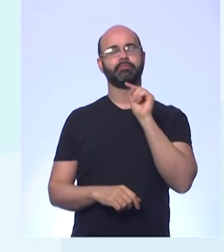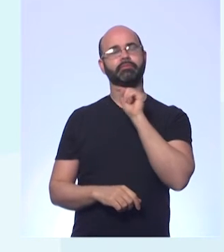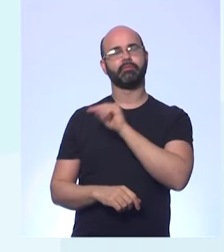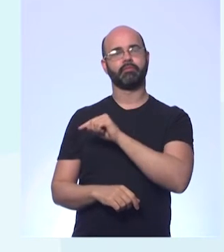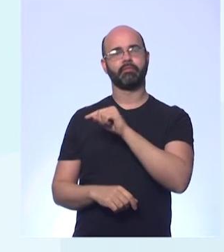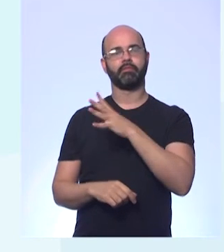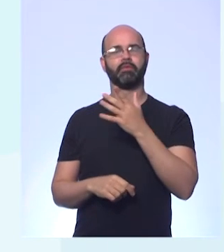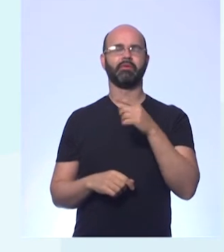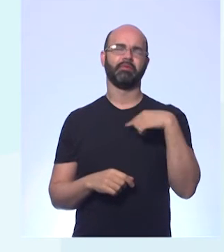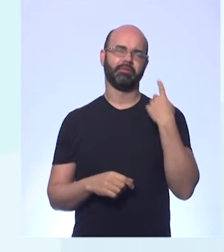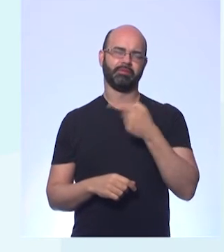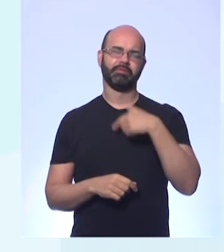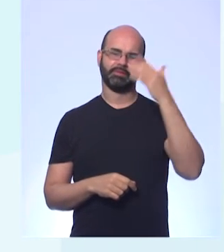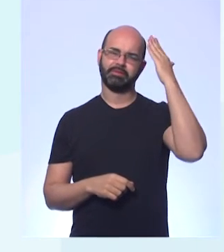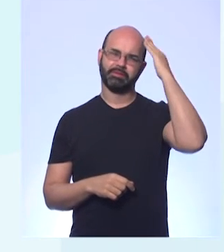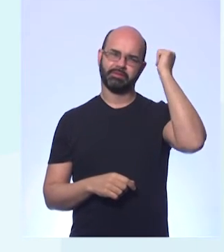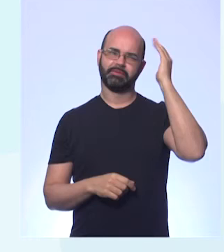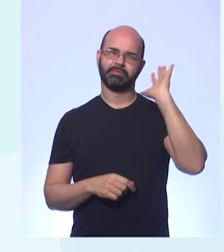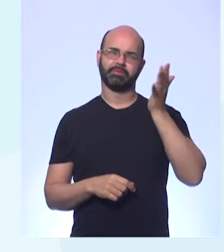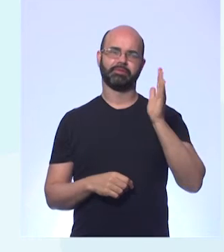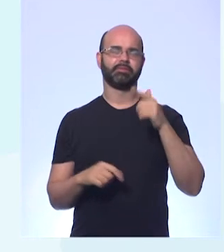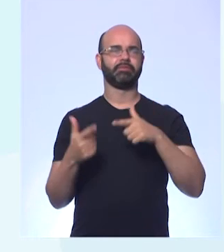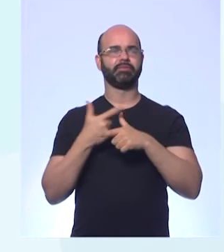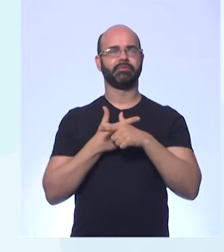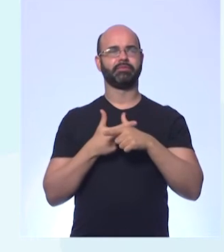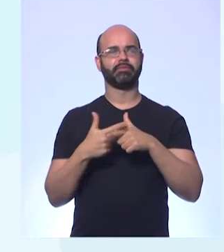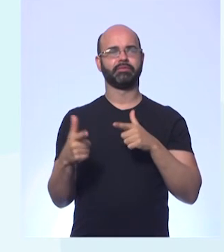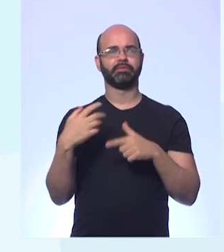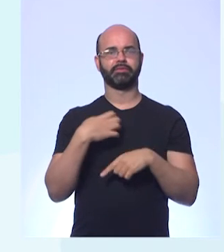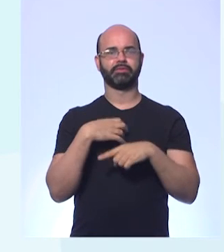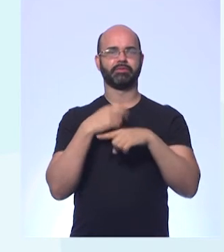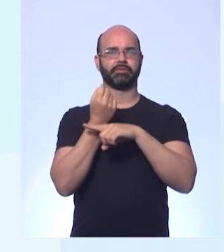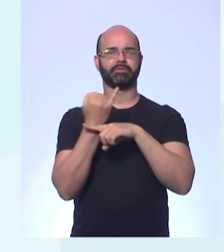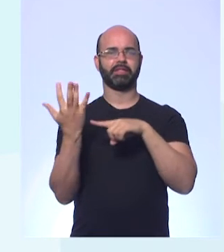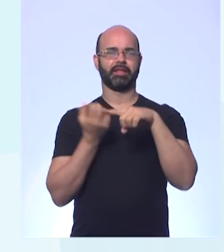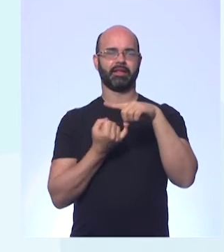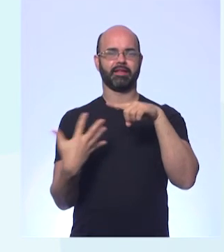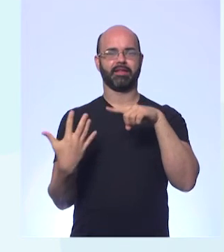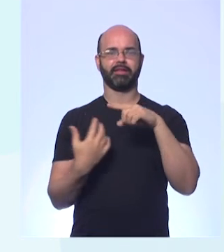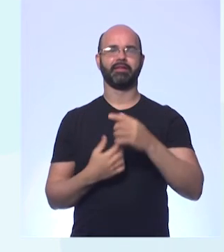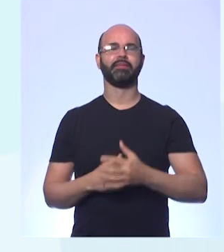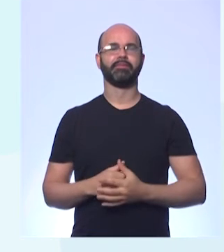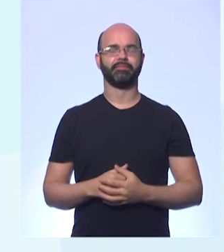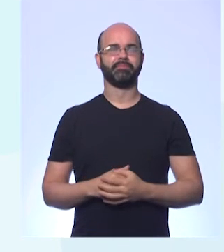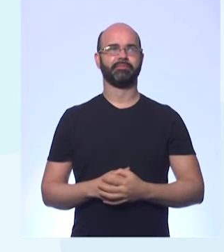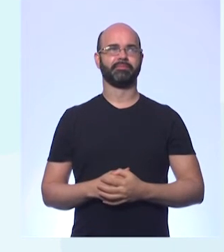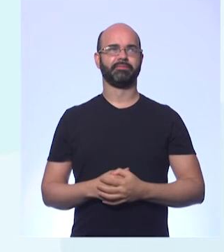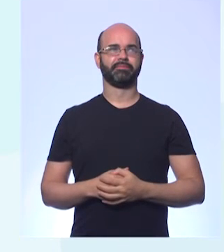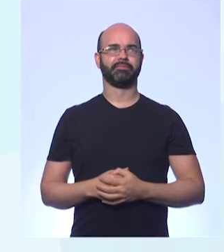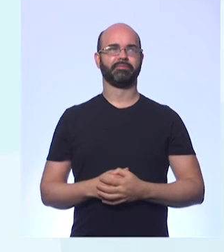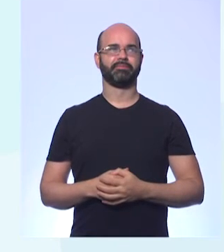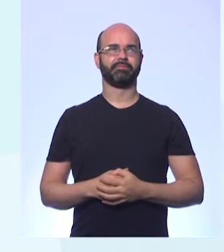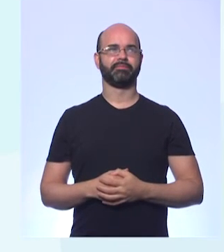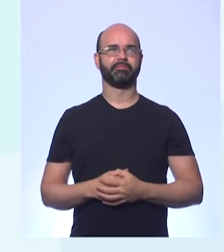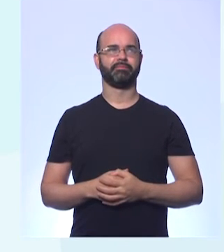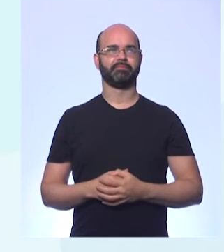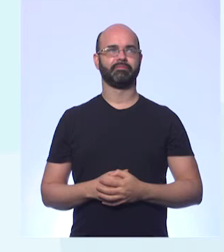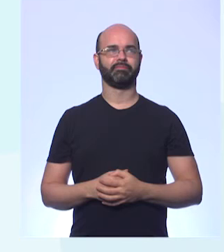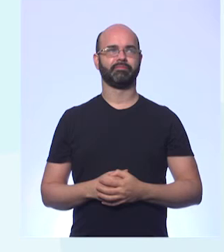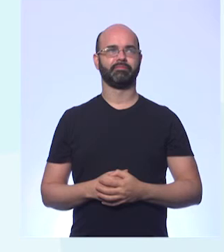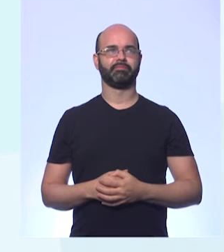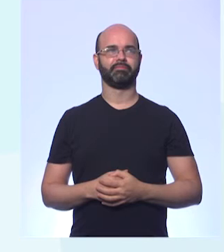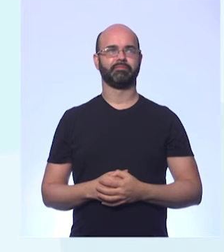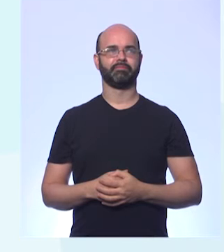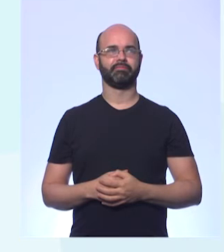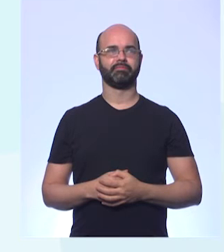já tem maturidade, a gente representa a divisão como uma fração, tá certo? Então vamos continuar. Eu quero